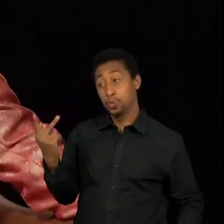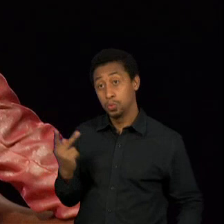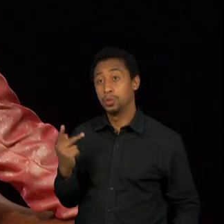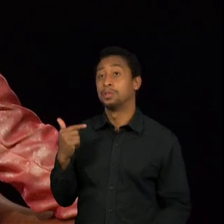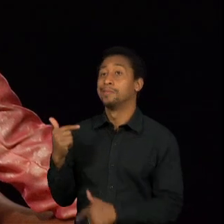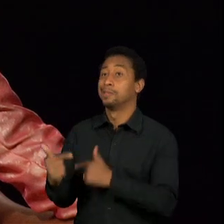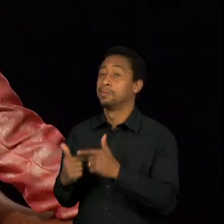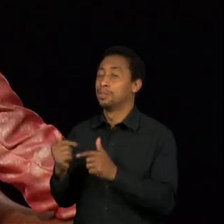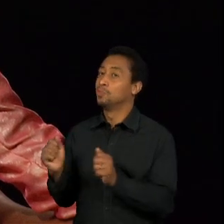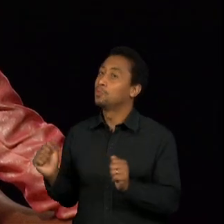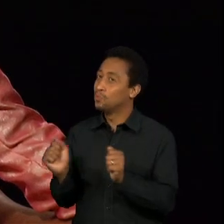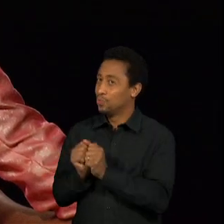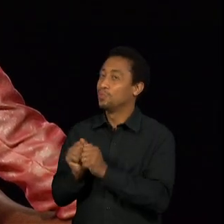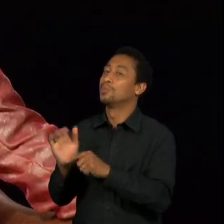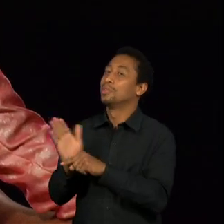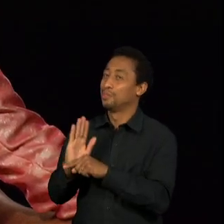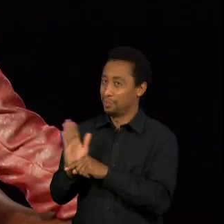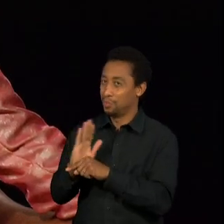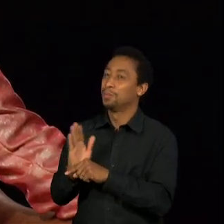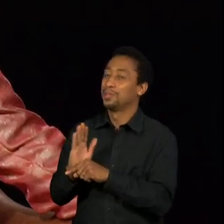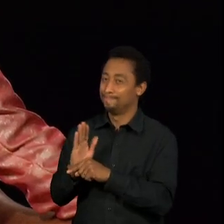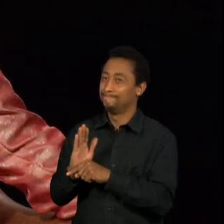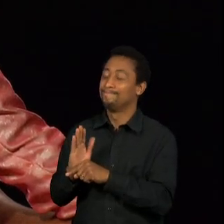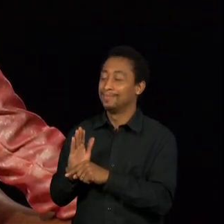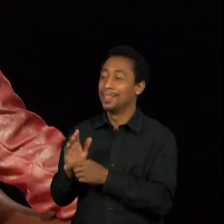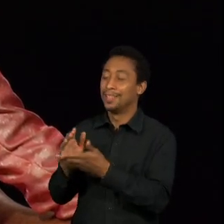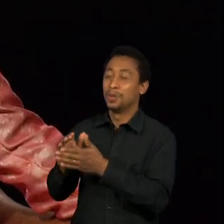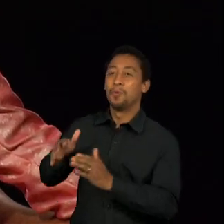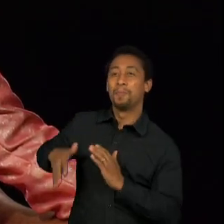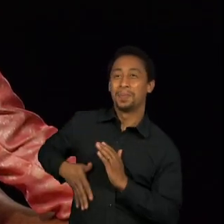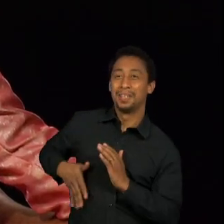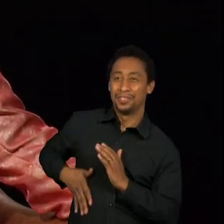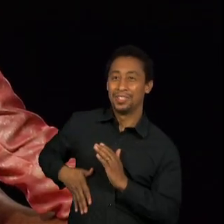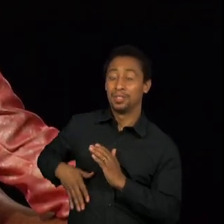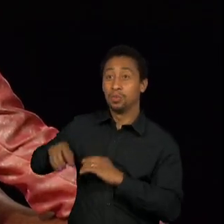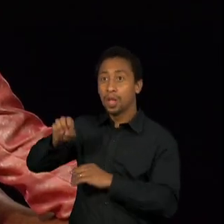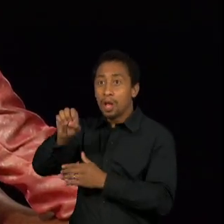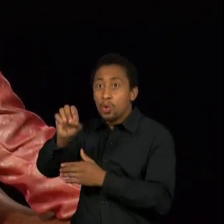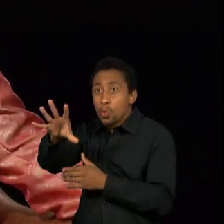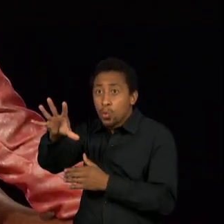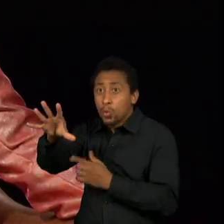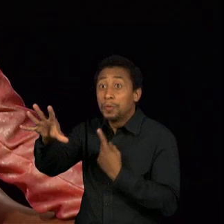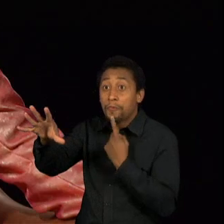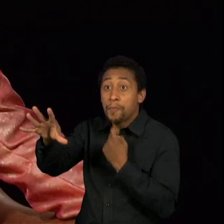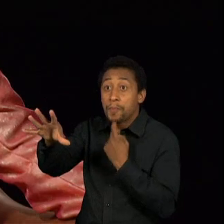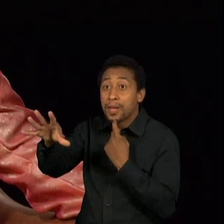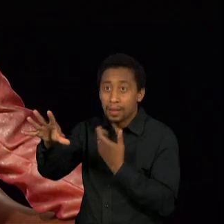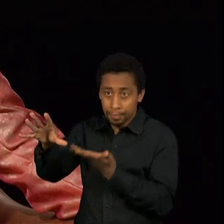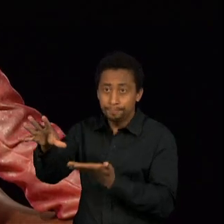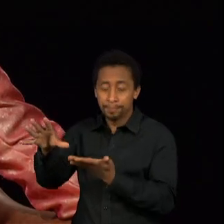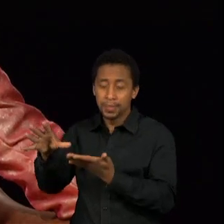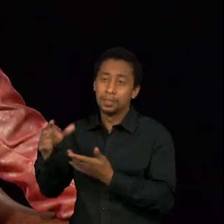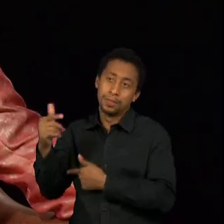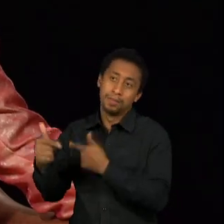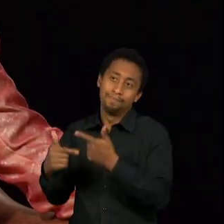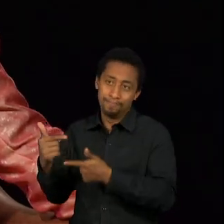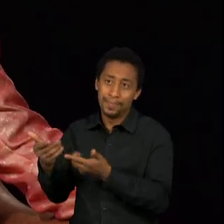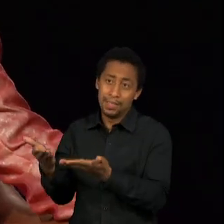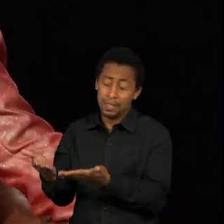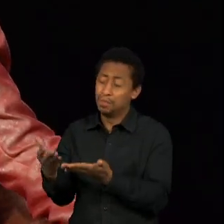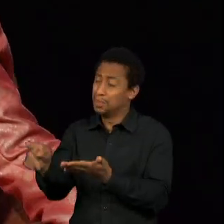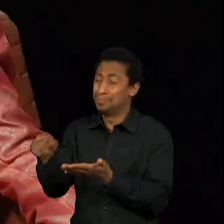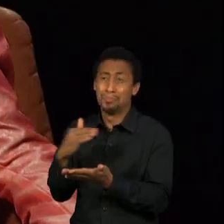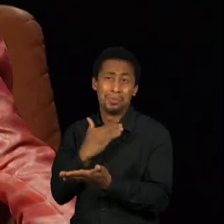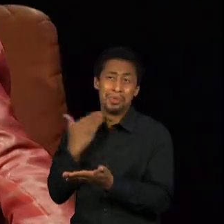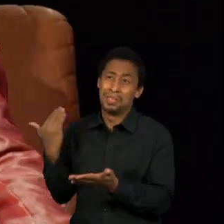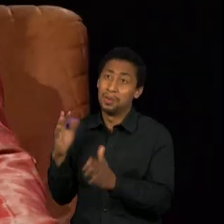Bandido da Luz Vermelha, e quando eu vi aquilo na minha frente, sabe, aquele roteiro, eram 500 páginas, e que ele